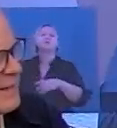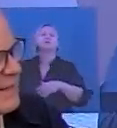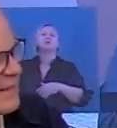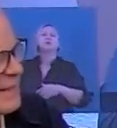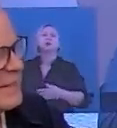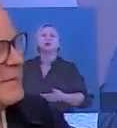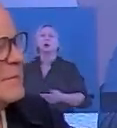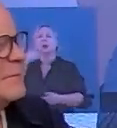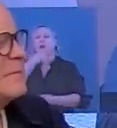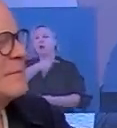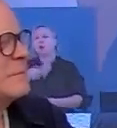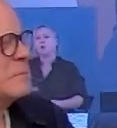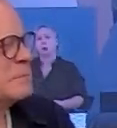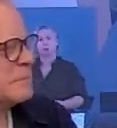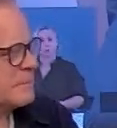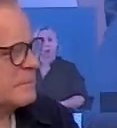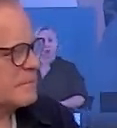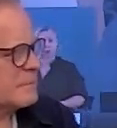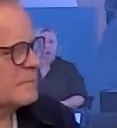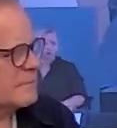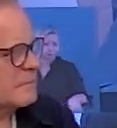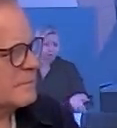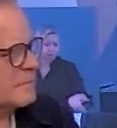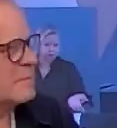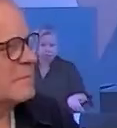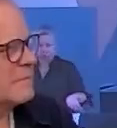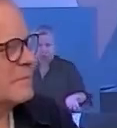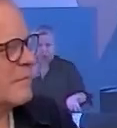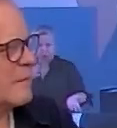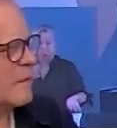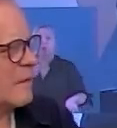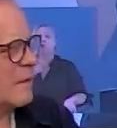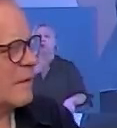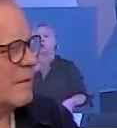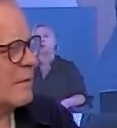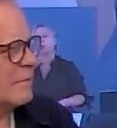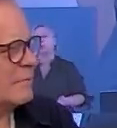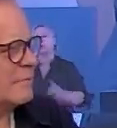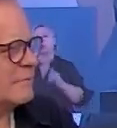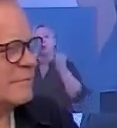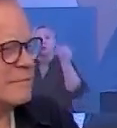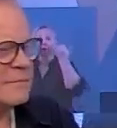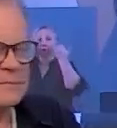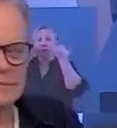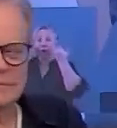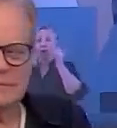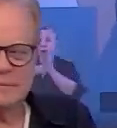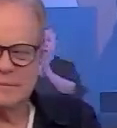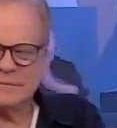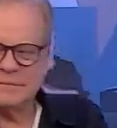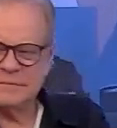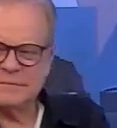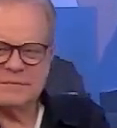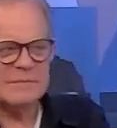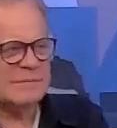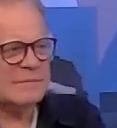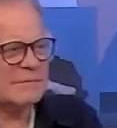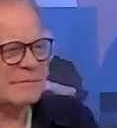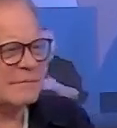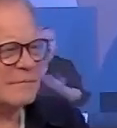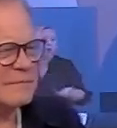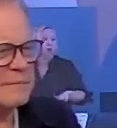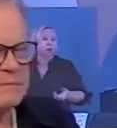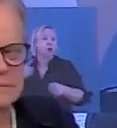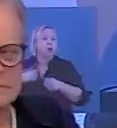quem mandava nessa versão, os donos dessa versão, vão para o saco em outubro, então... Lindora Araújo, ela passa